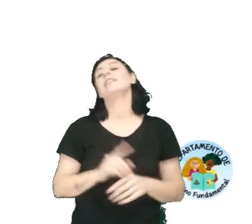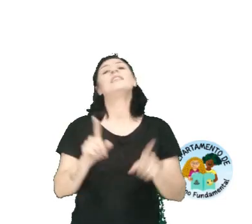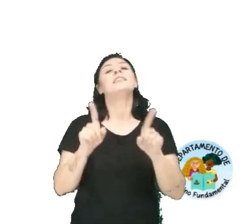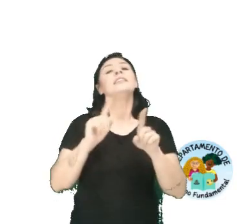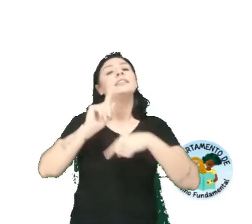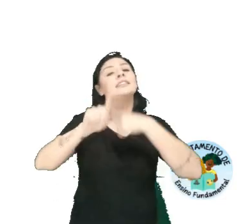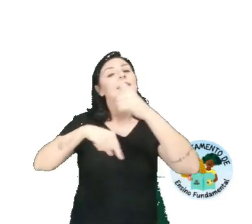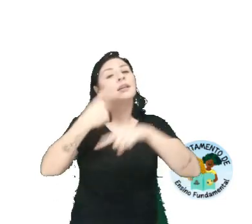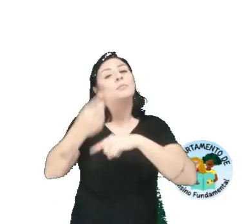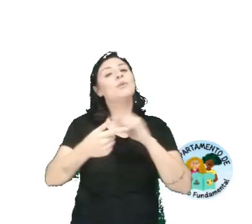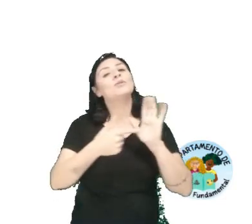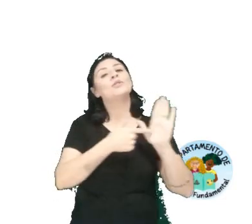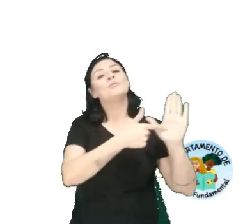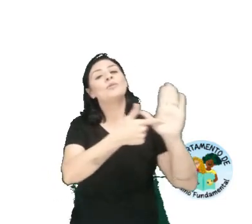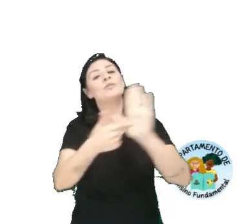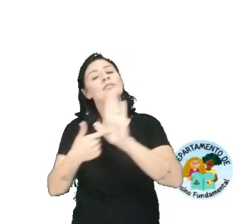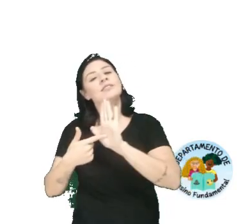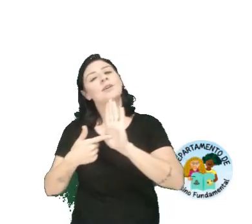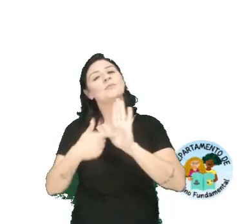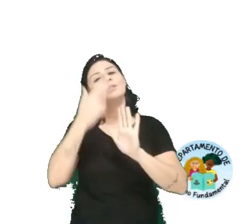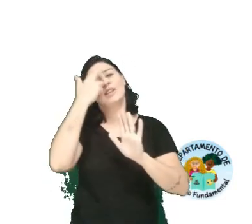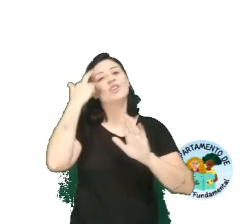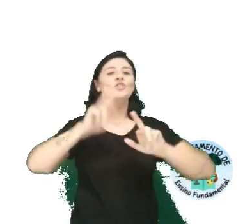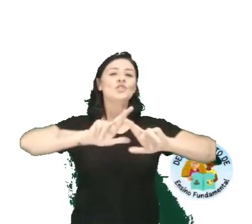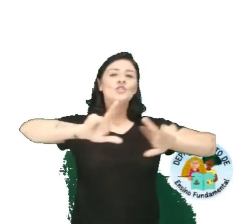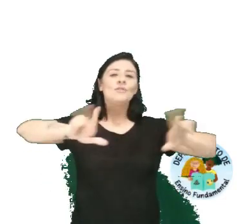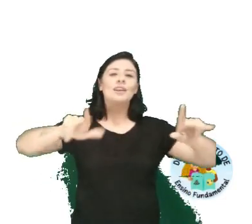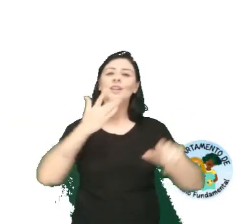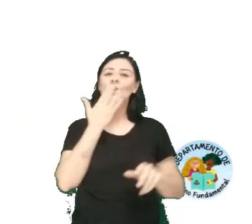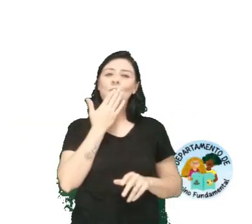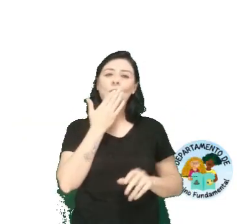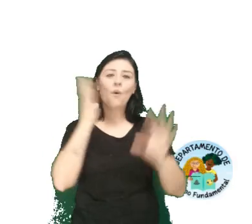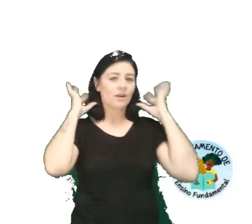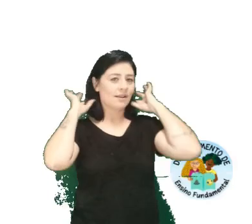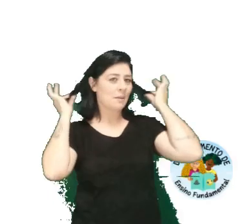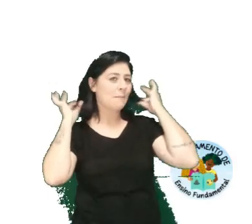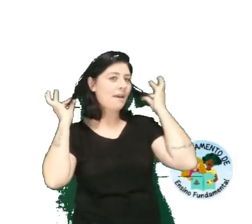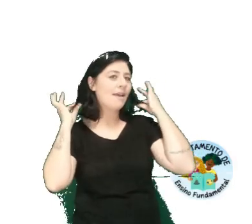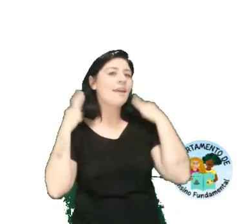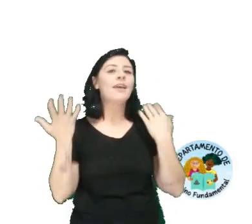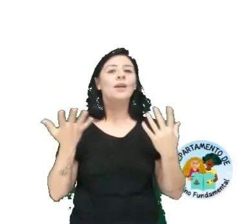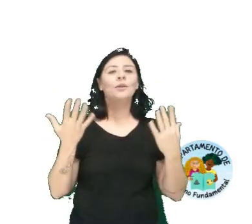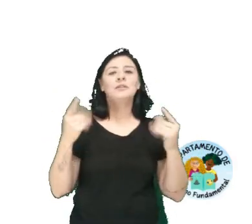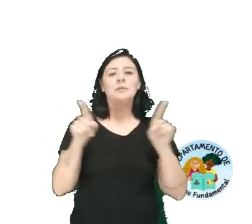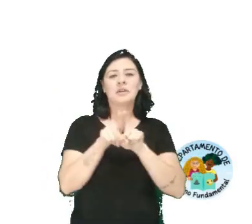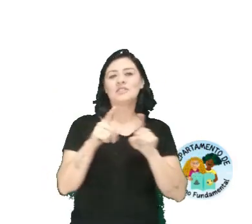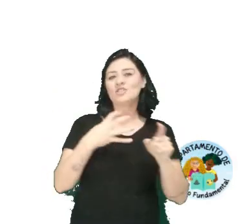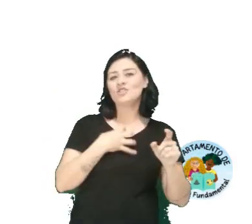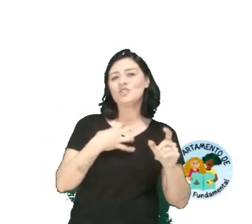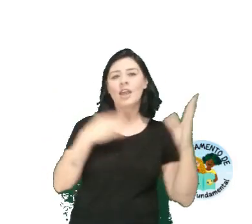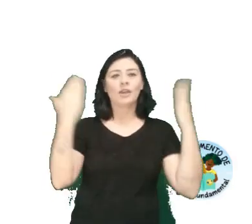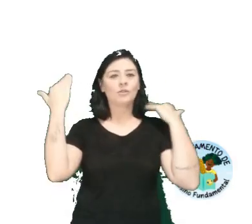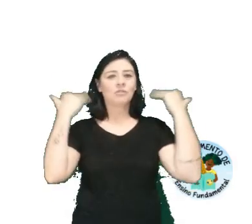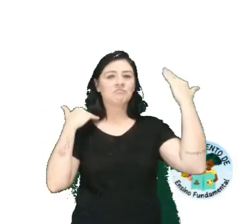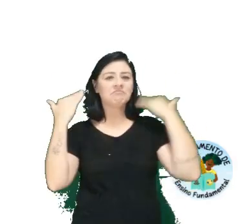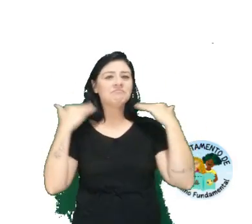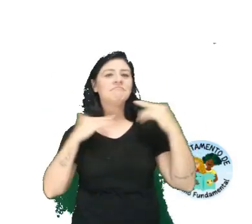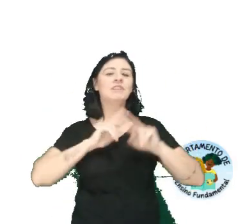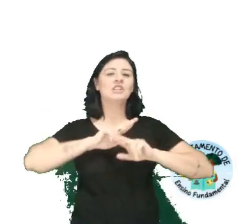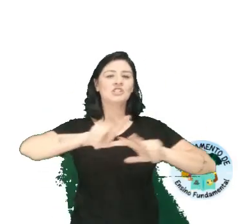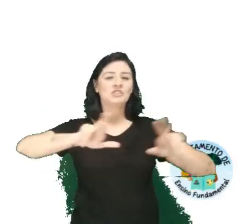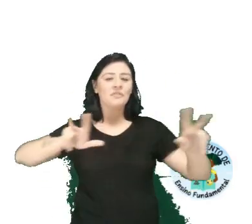nós trabalhamos com as diferentes cores dos cabelos, os diferentes formatos, né? Com